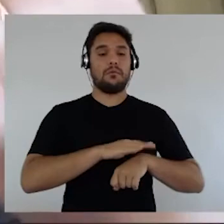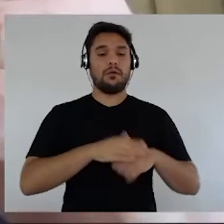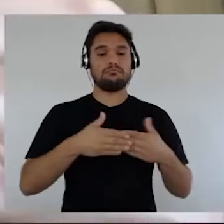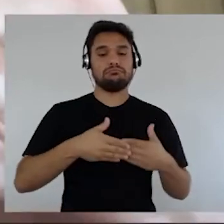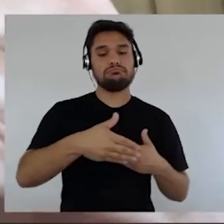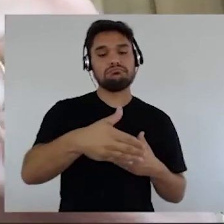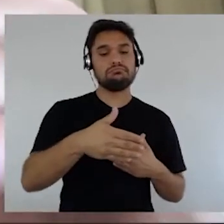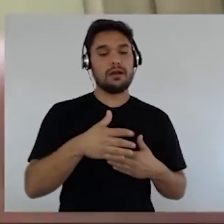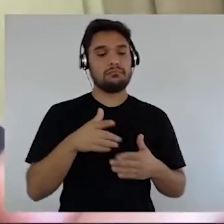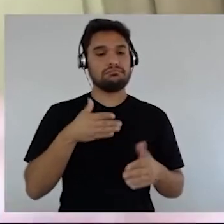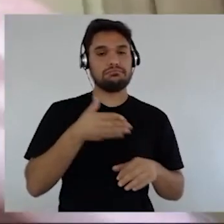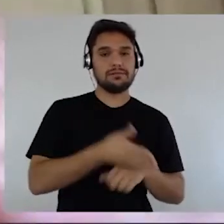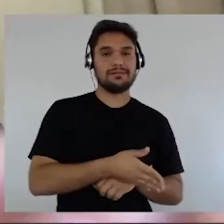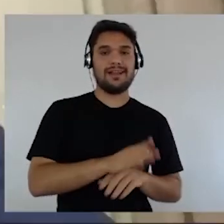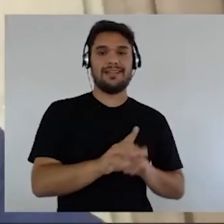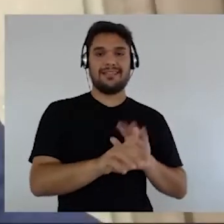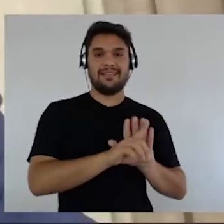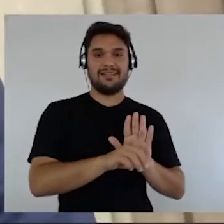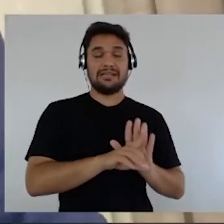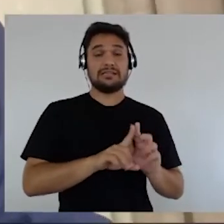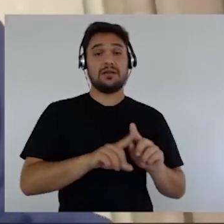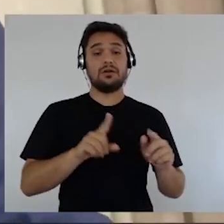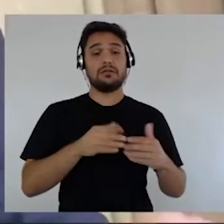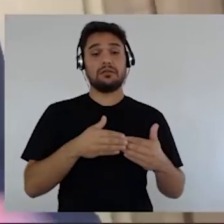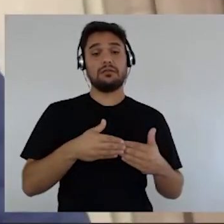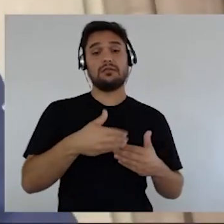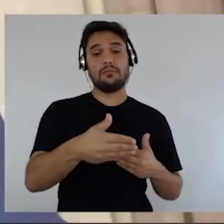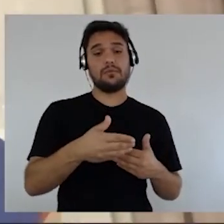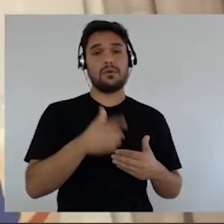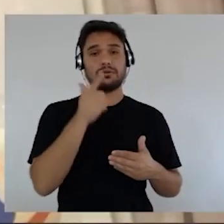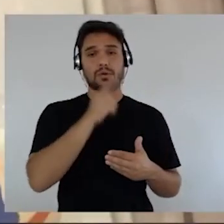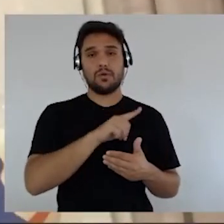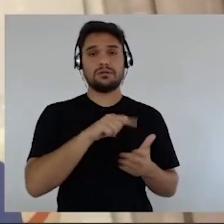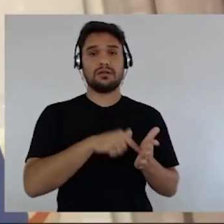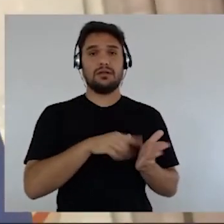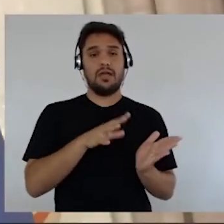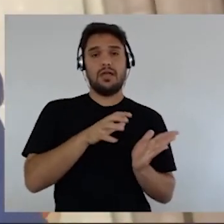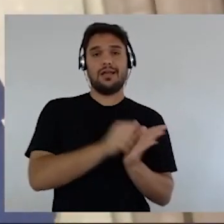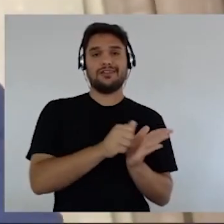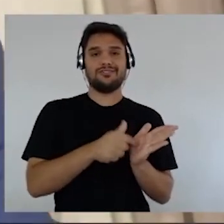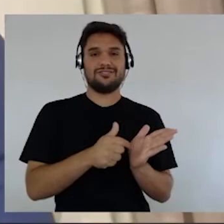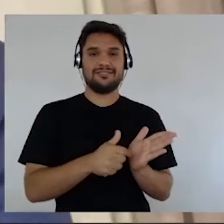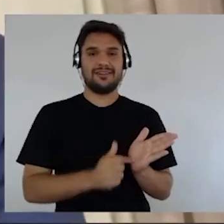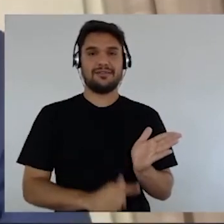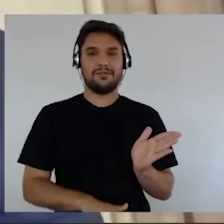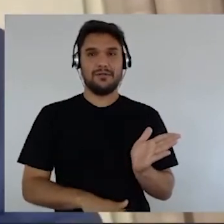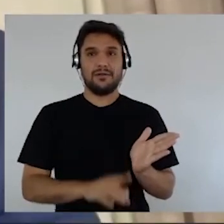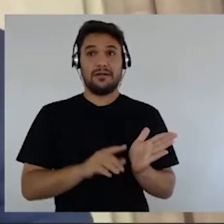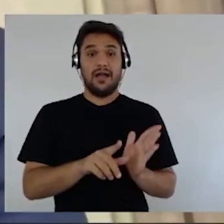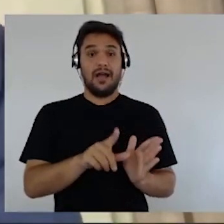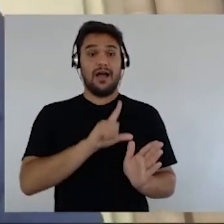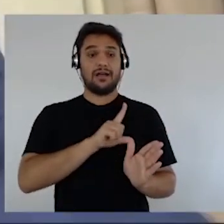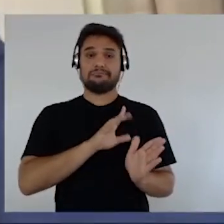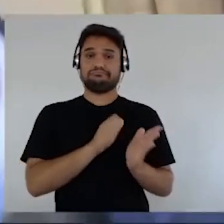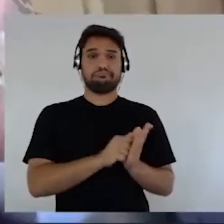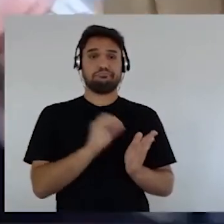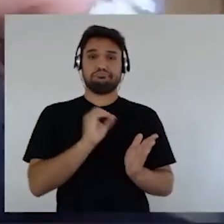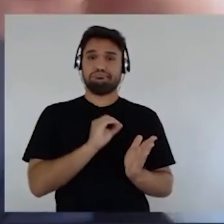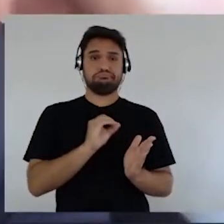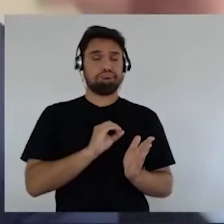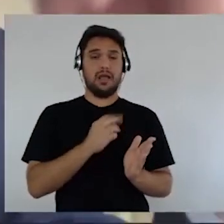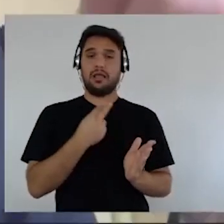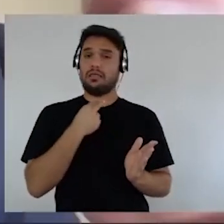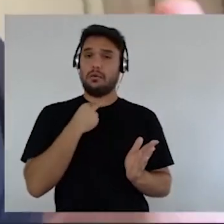na legalidade após estar devidamente registrado, porque antes de registrado ele